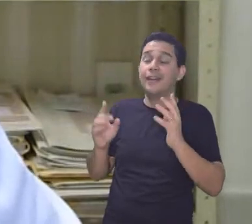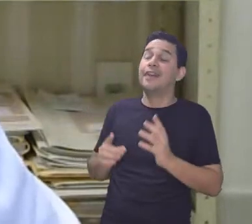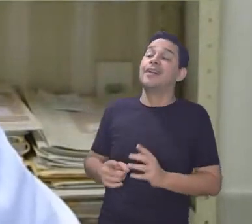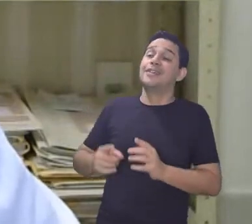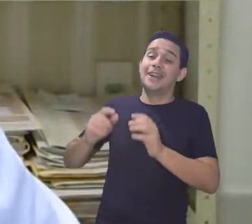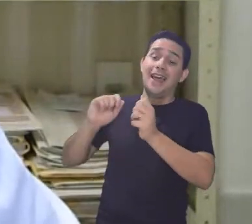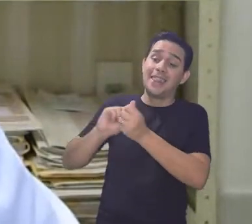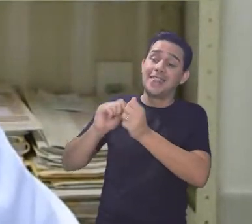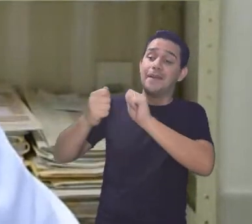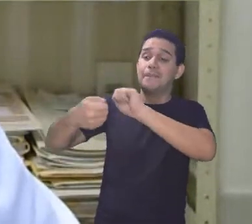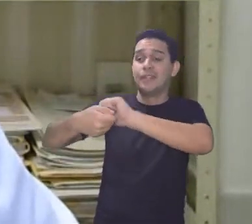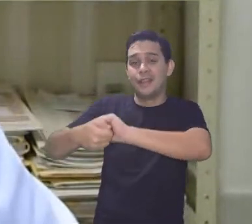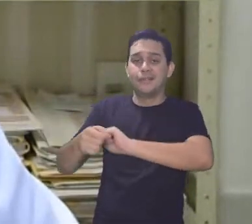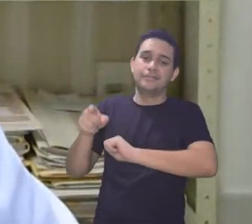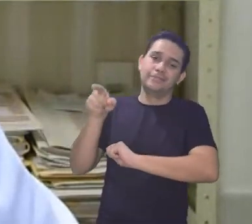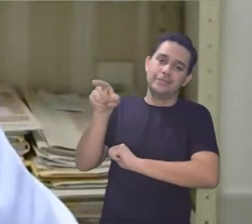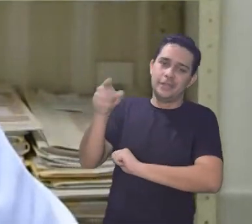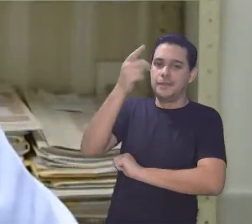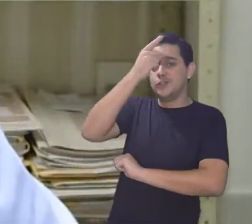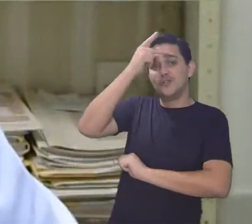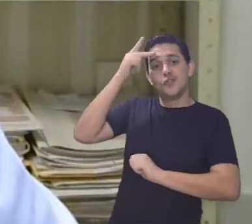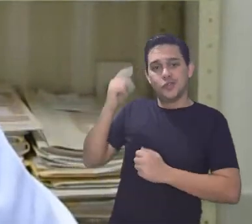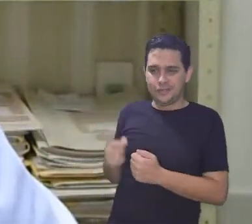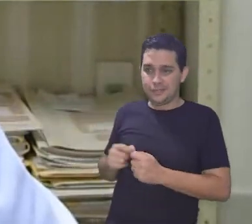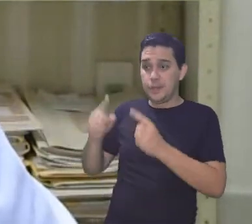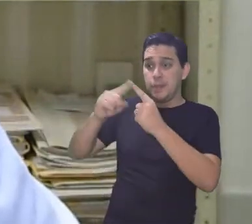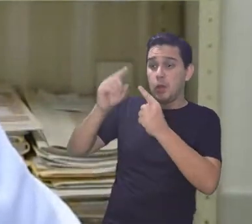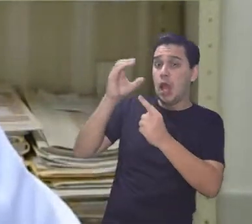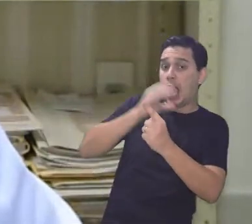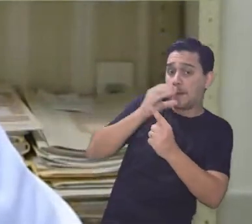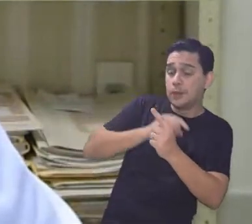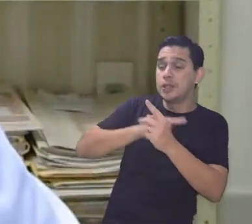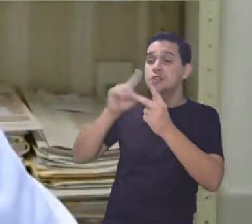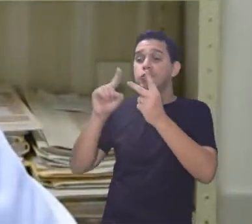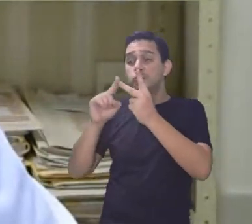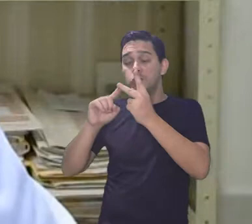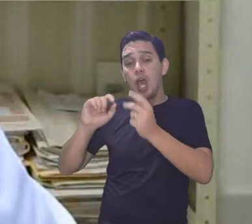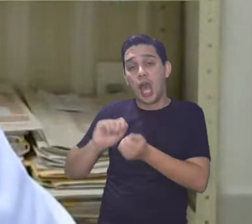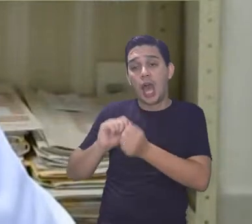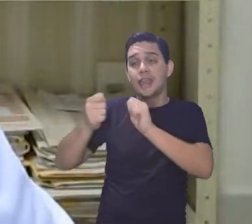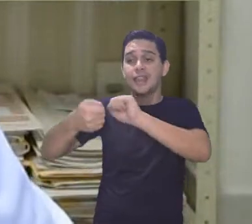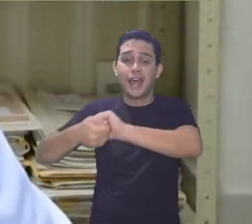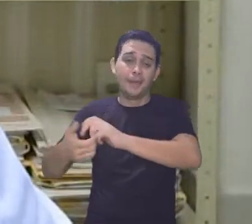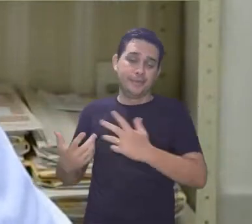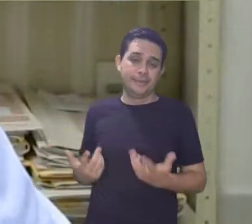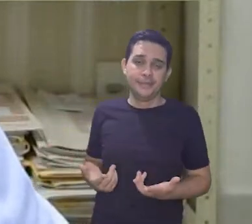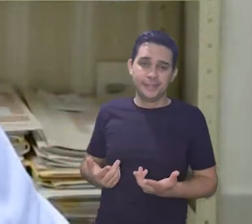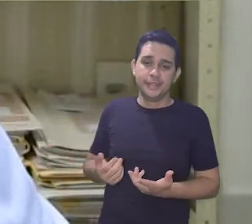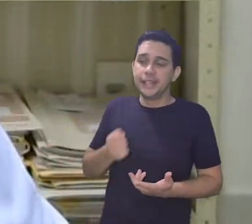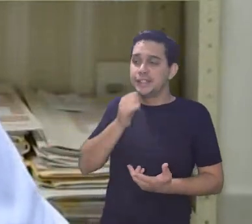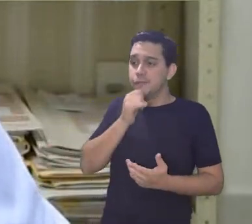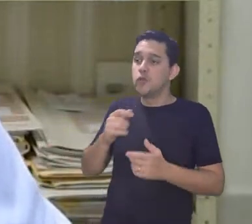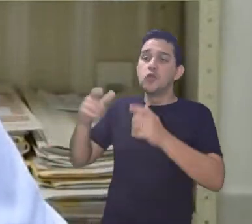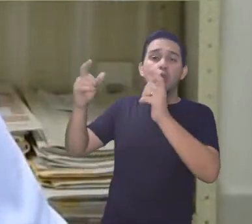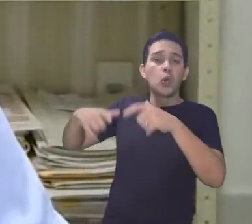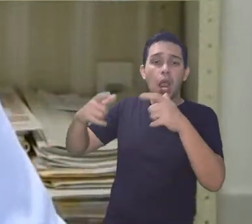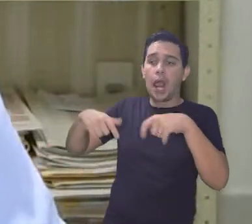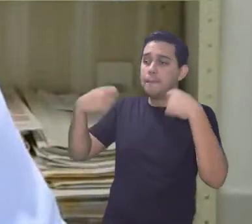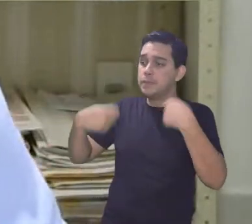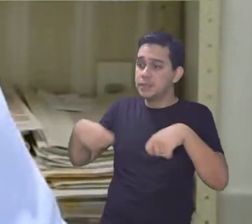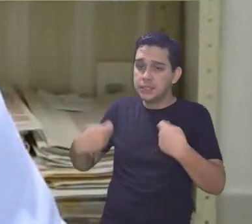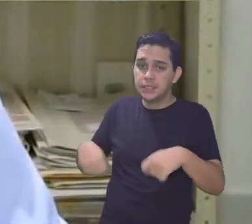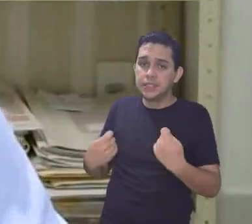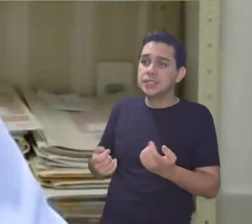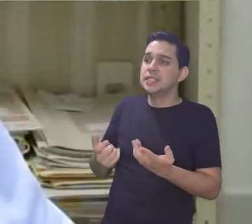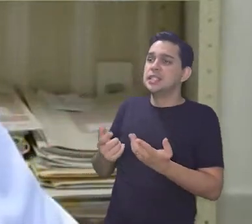ambiente para que essas pessoas possam ser atendidas. Então, por exemplo, isso importa em locais adequados de